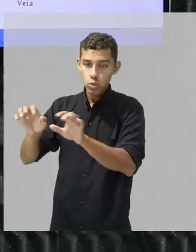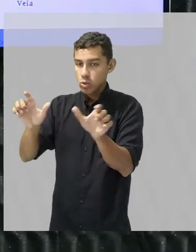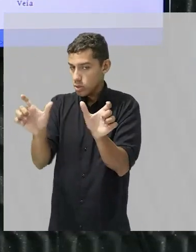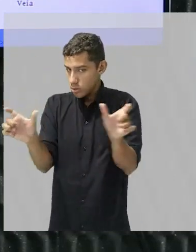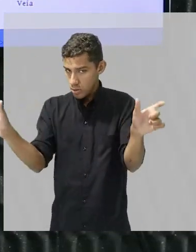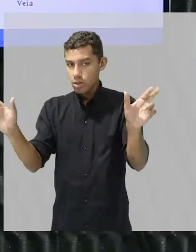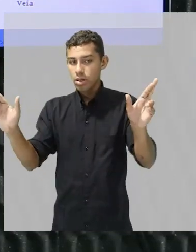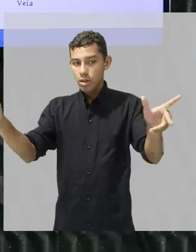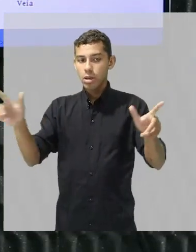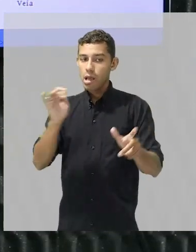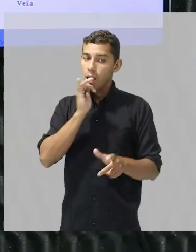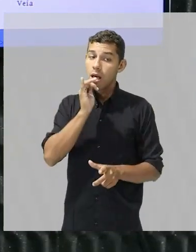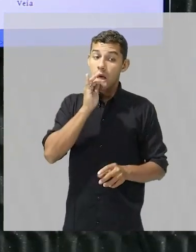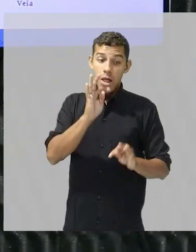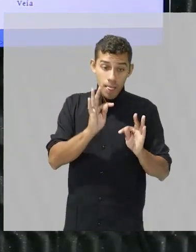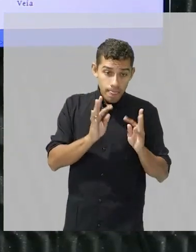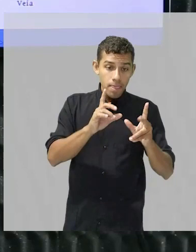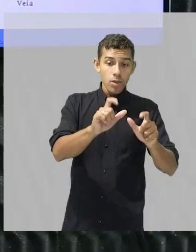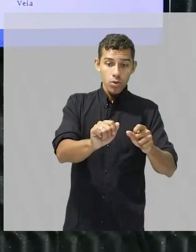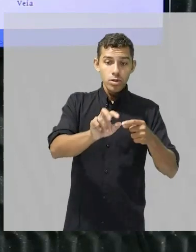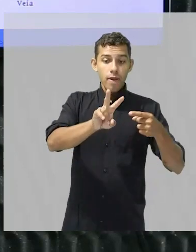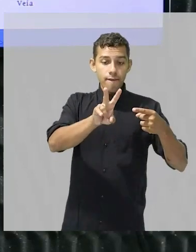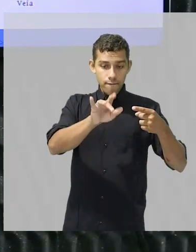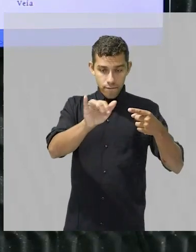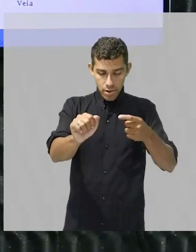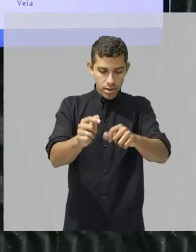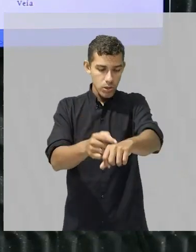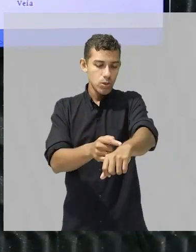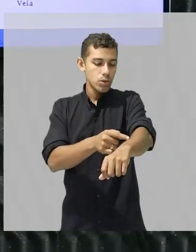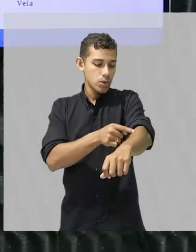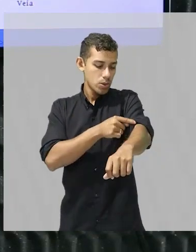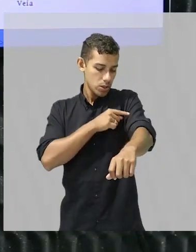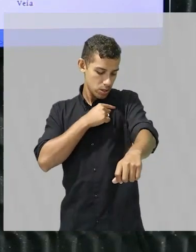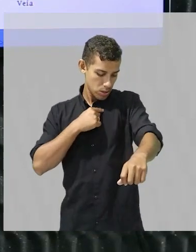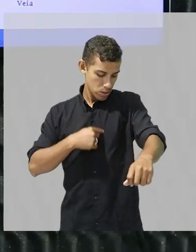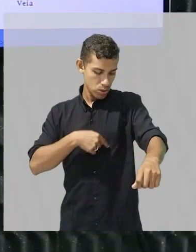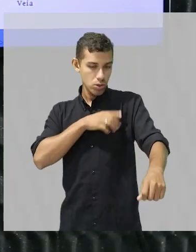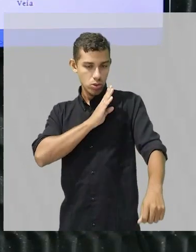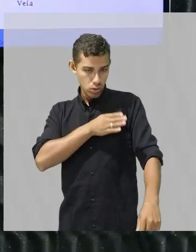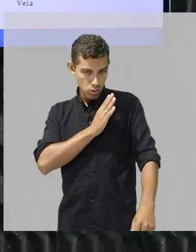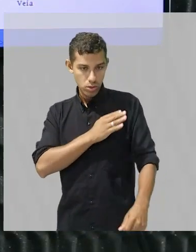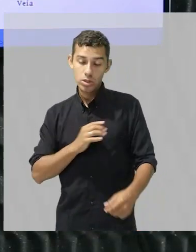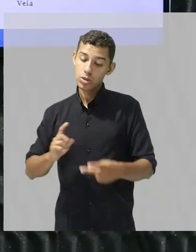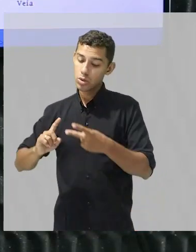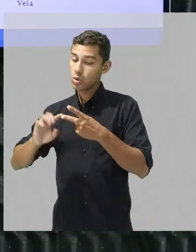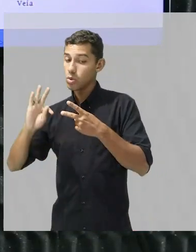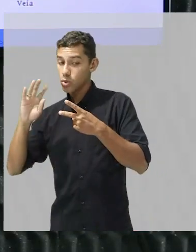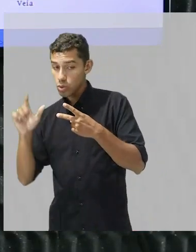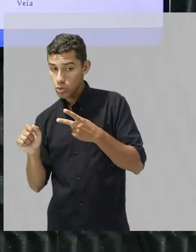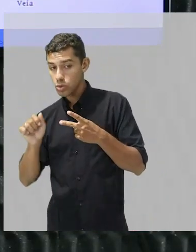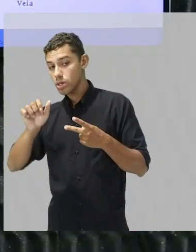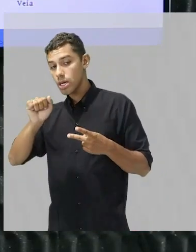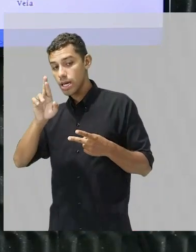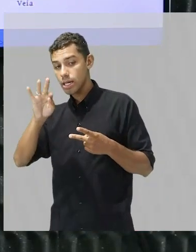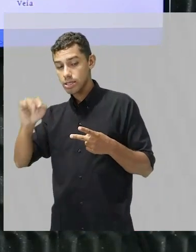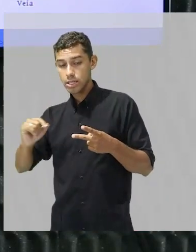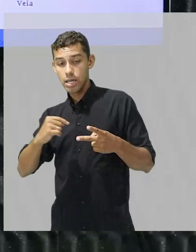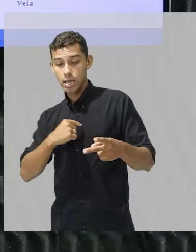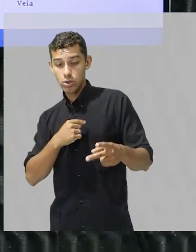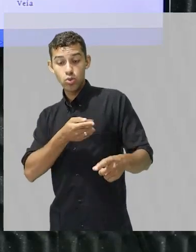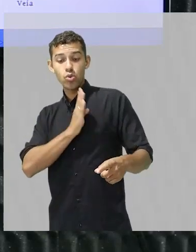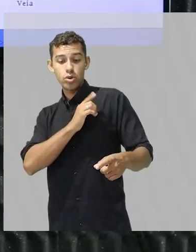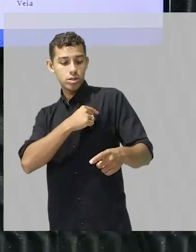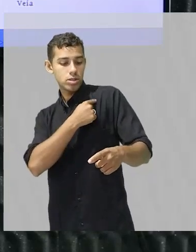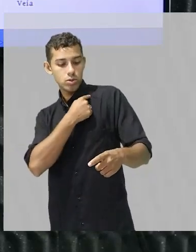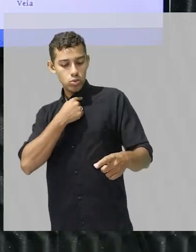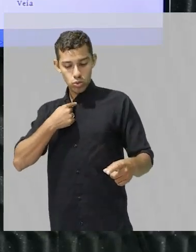uma coisa, toda veia, ela traz sangue para o coração. E toda artéria, ela leva sangue do